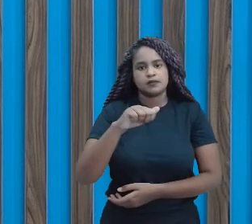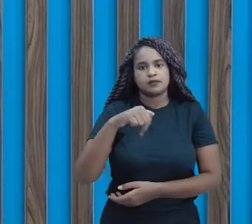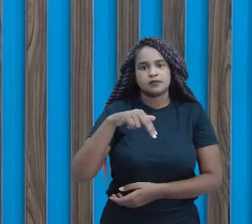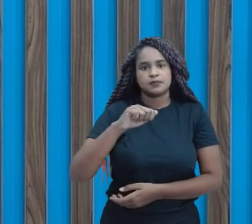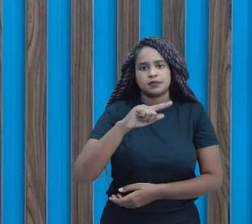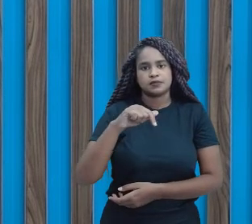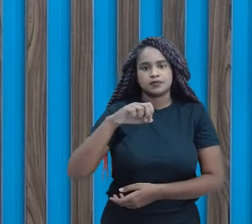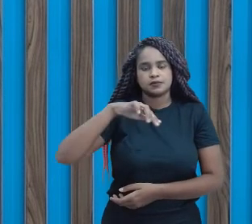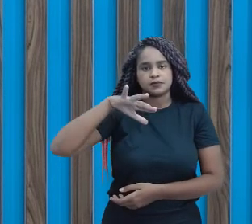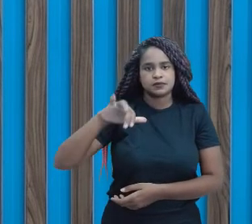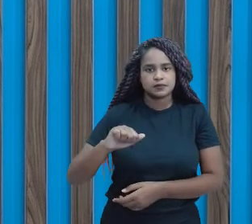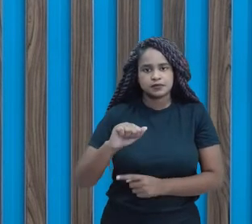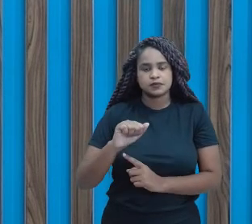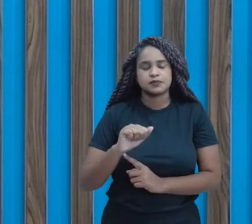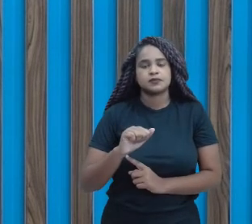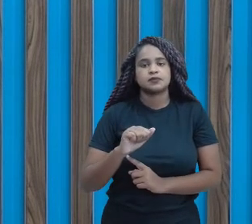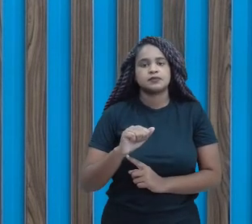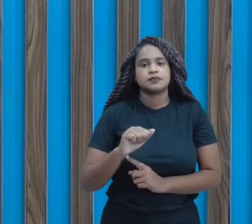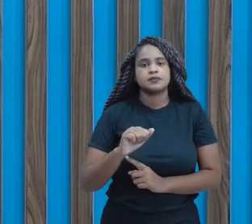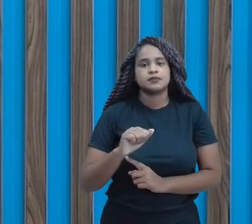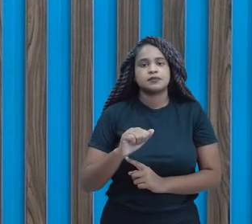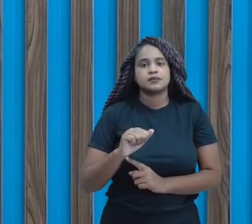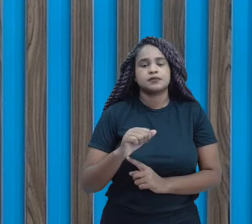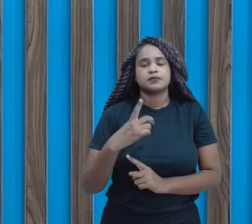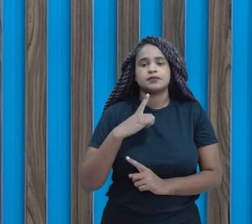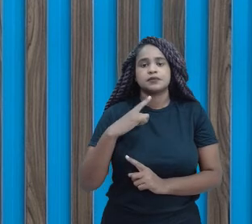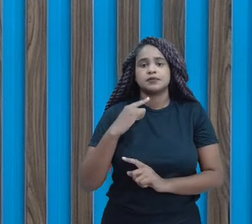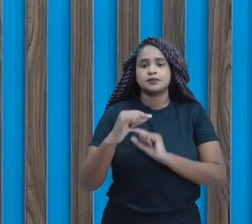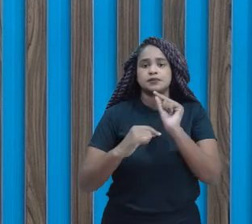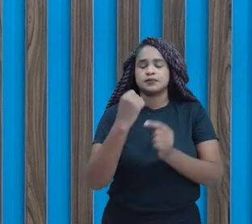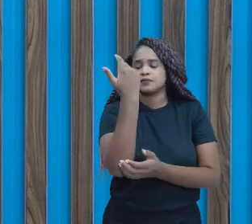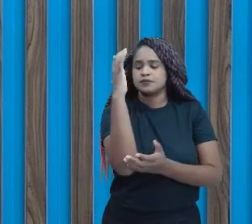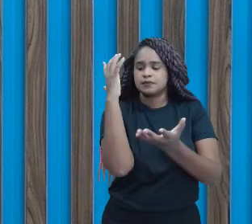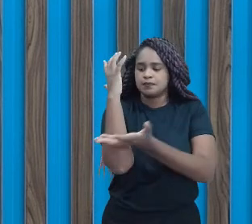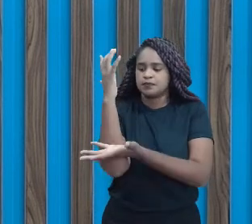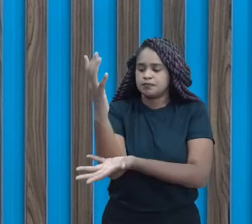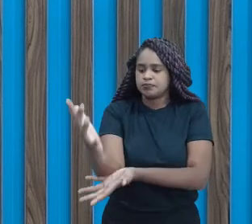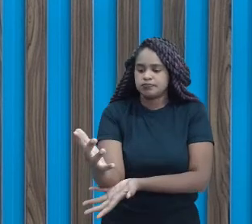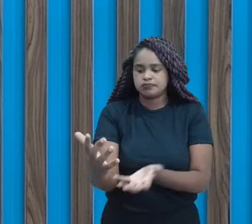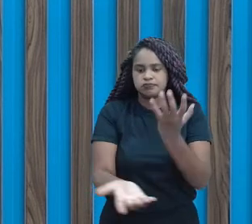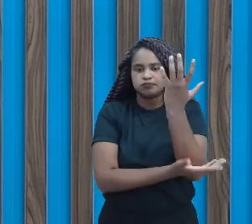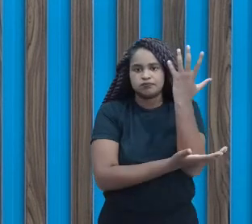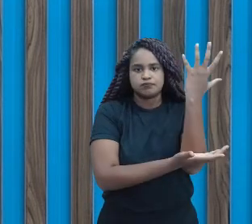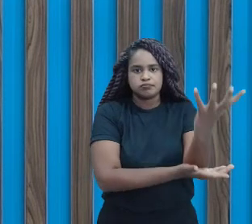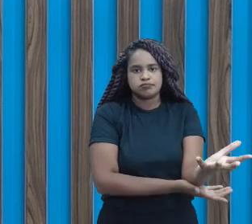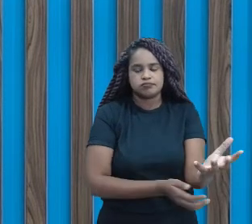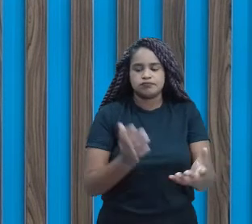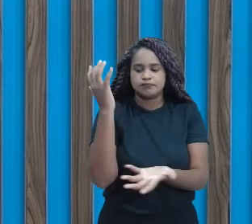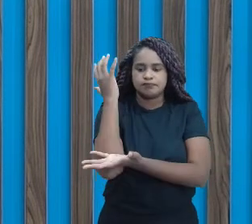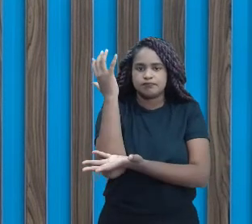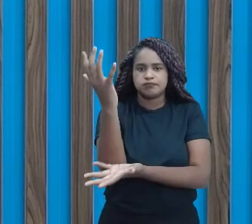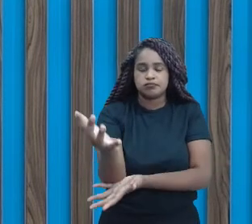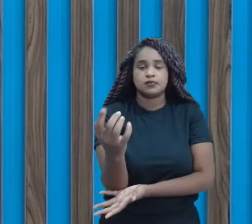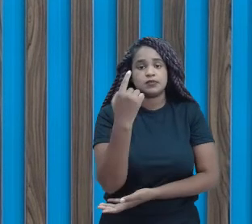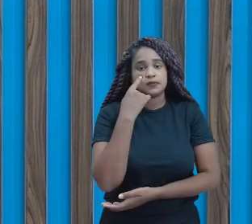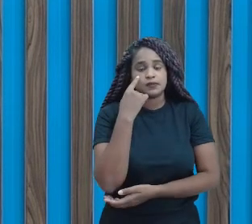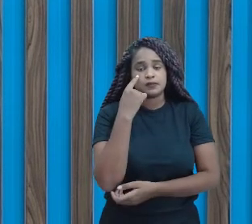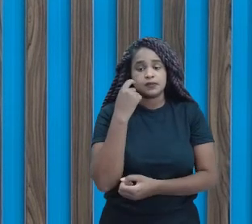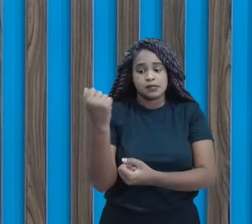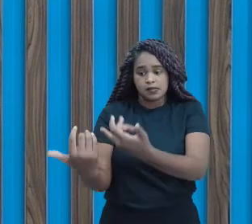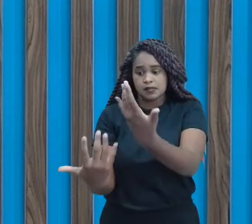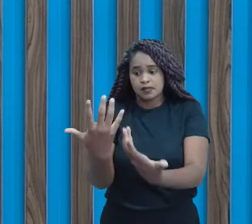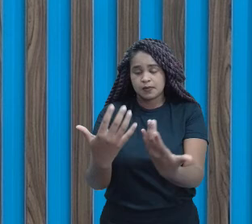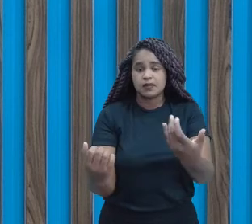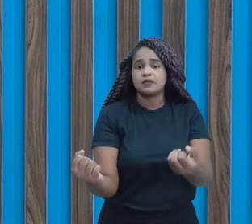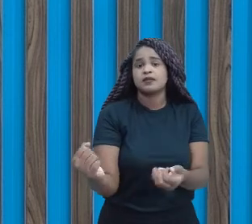né, na Amazônia Legal, onde há um desmatamento causado por queimadas. Essas queimadas, algumas